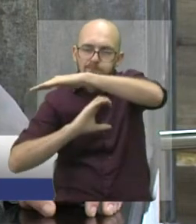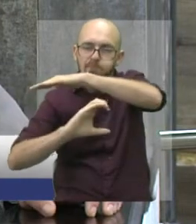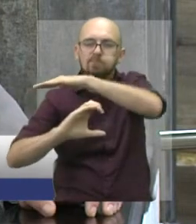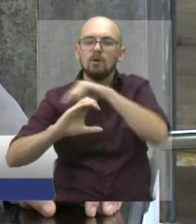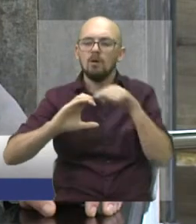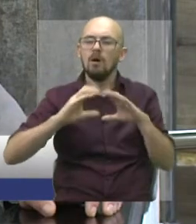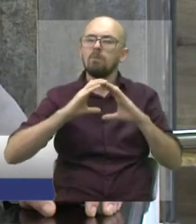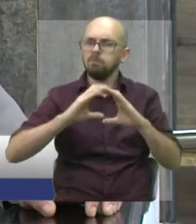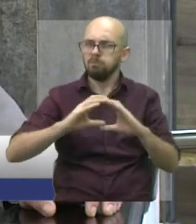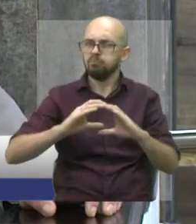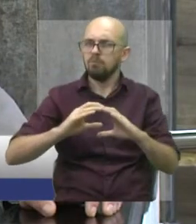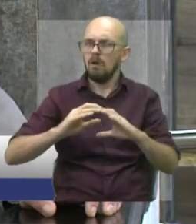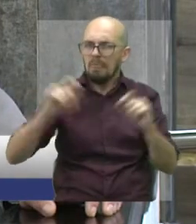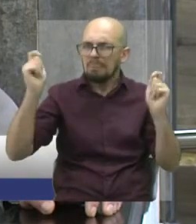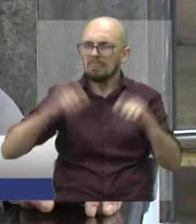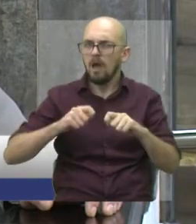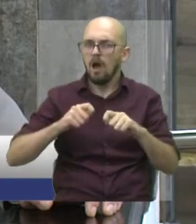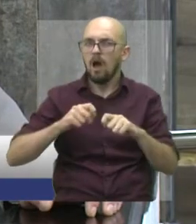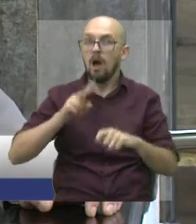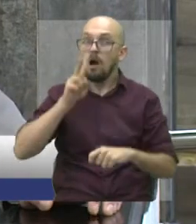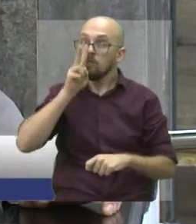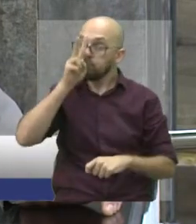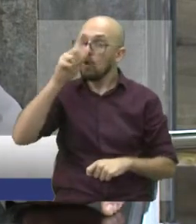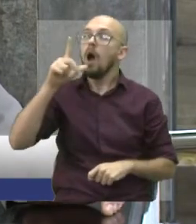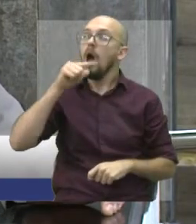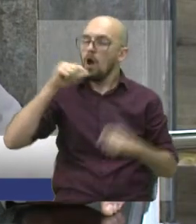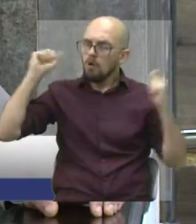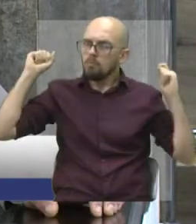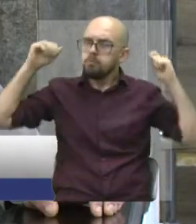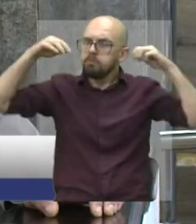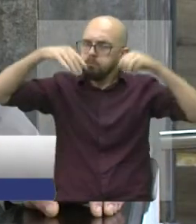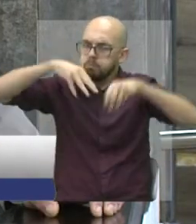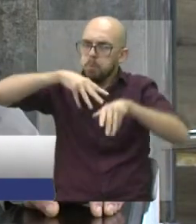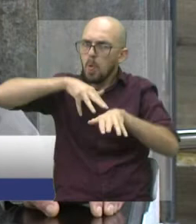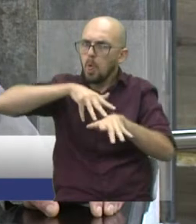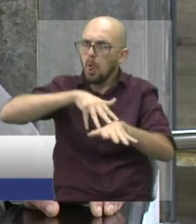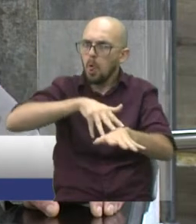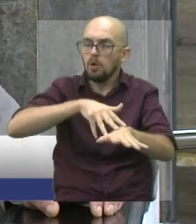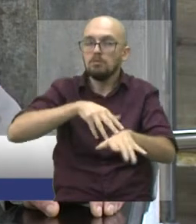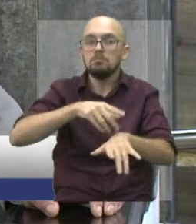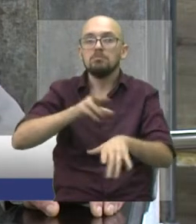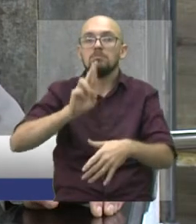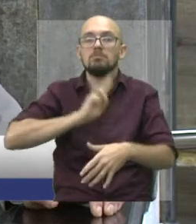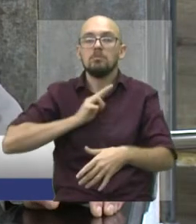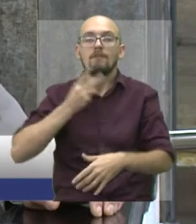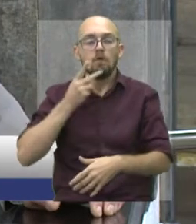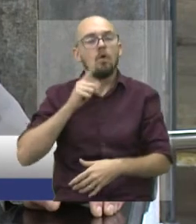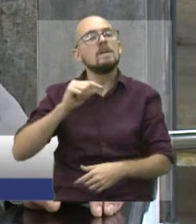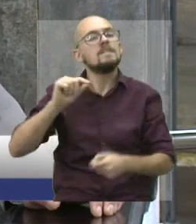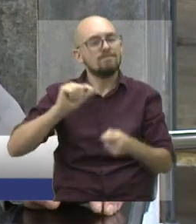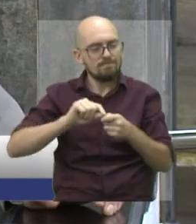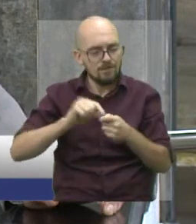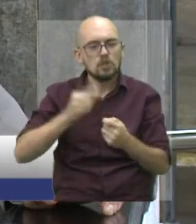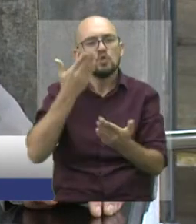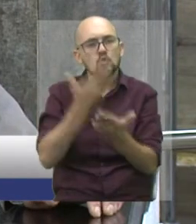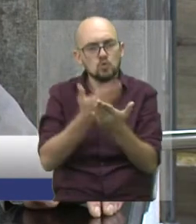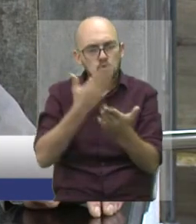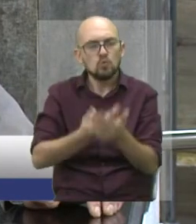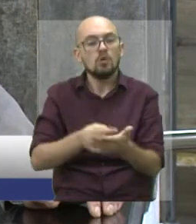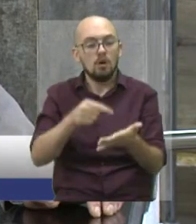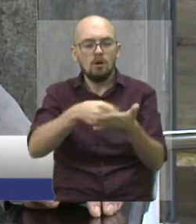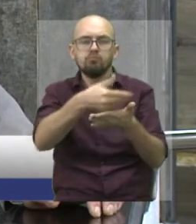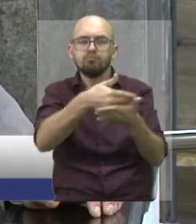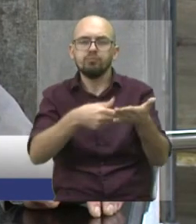vai aguentar a quantia de água que desce lá. Diz que foi feito um estudo e que o estudo diz que aguenta.